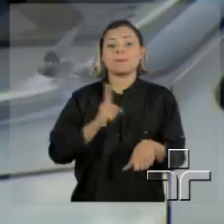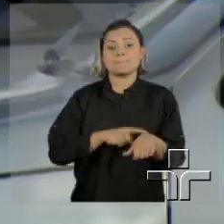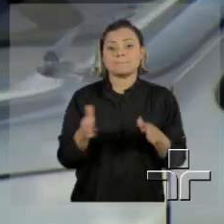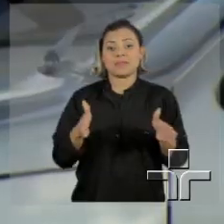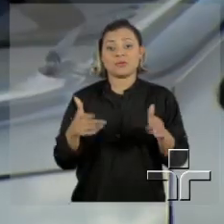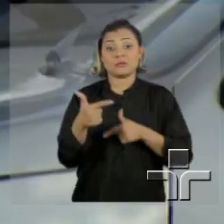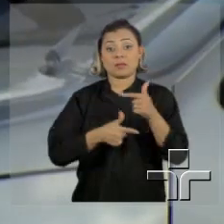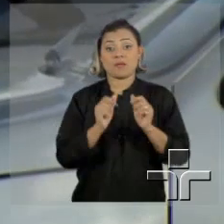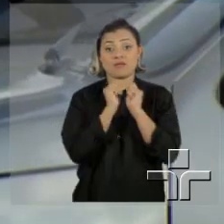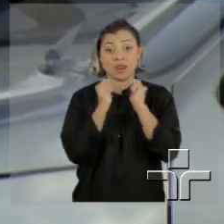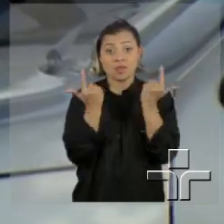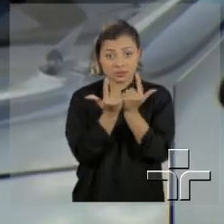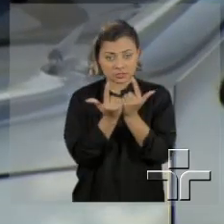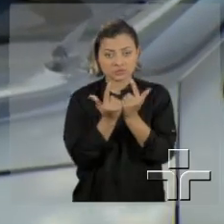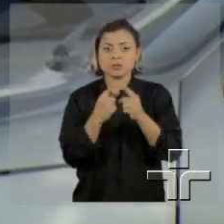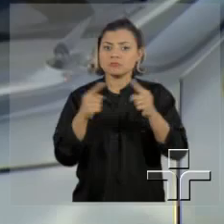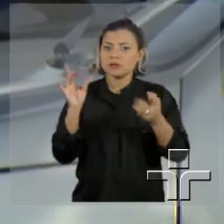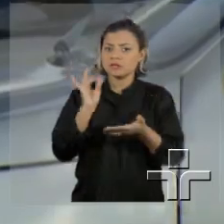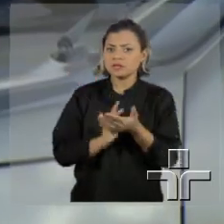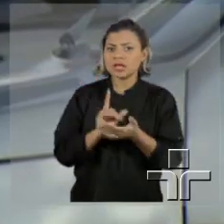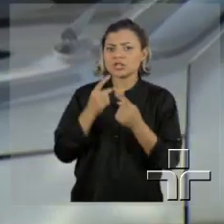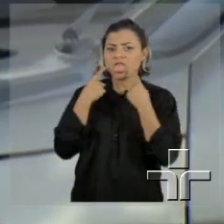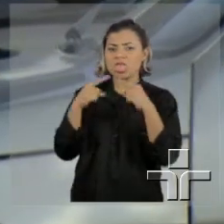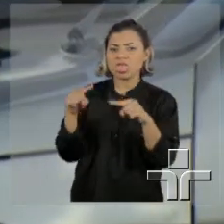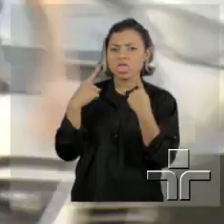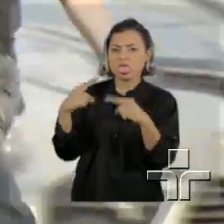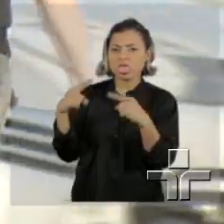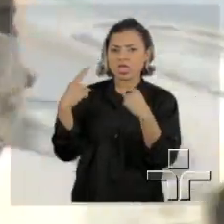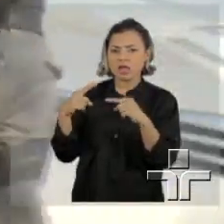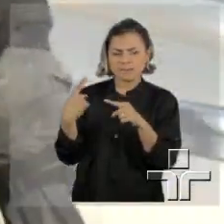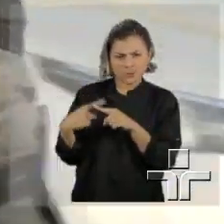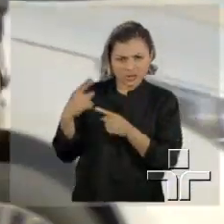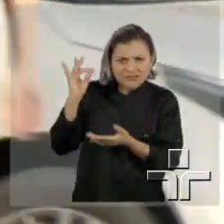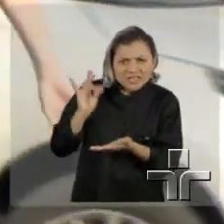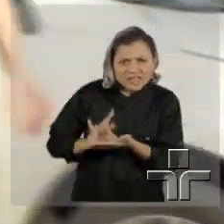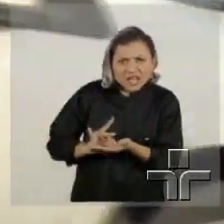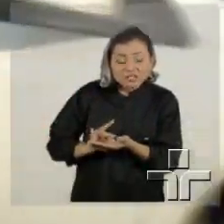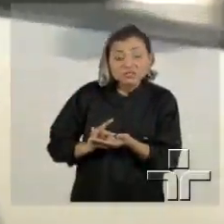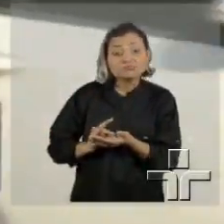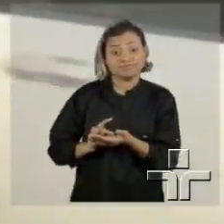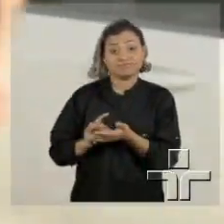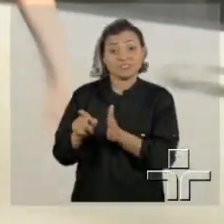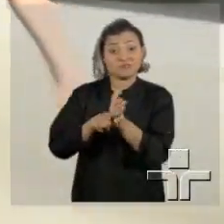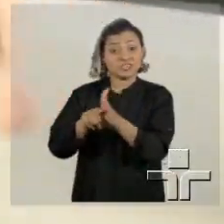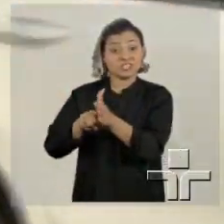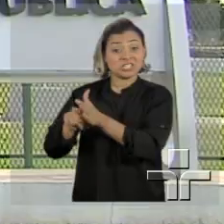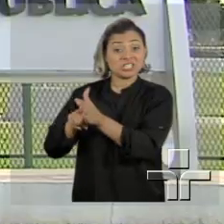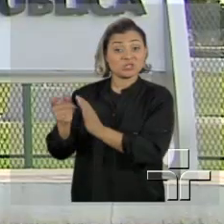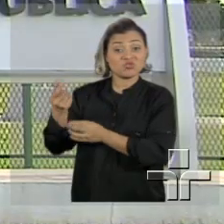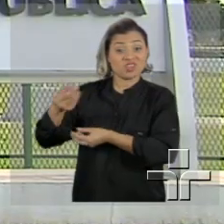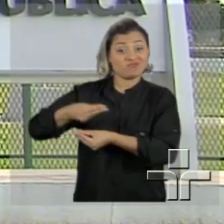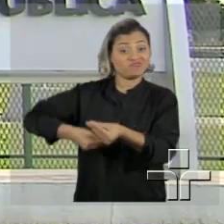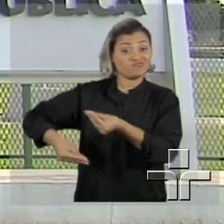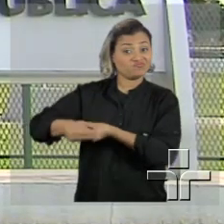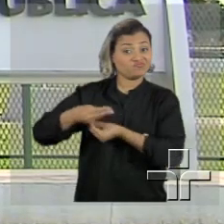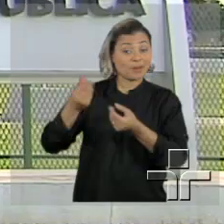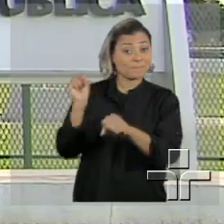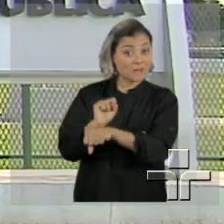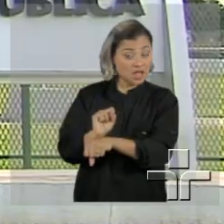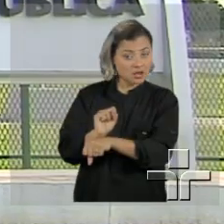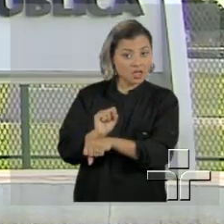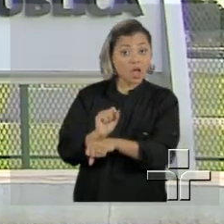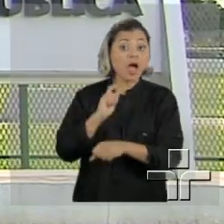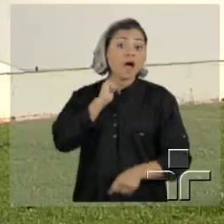Alerj. A suspensão tem sido alvo de críticas, já que, na prática, inviabiliza investigações de lavagem de dinheiro. Desde abril